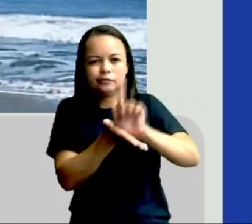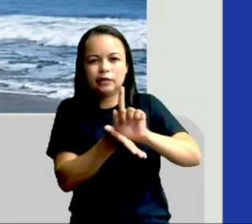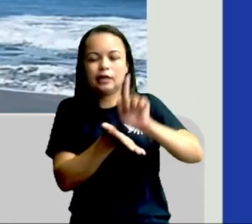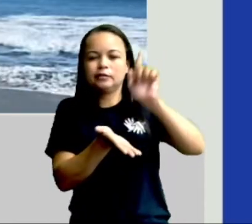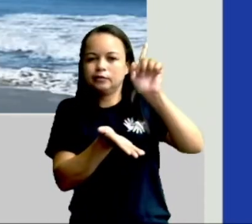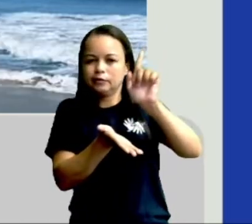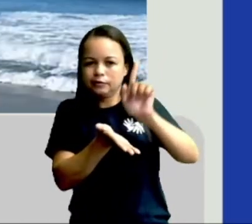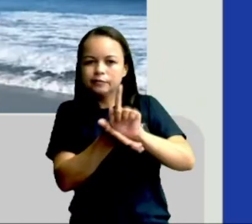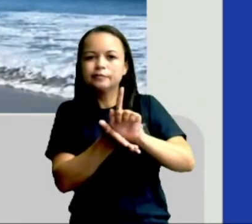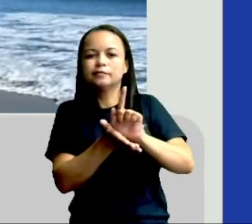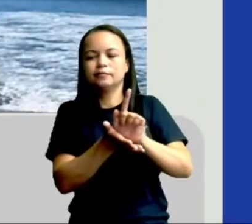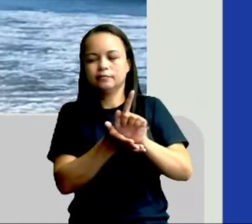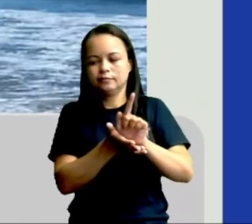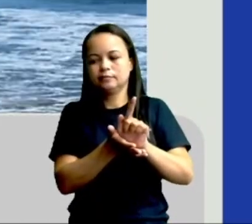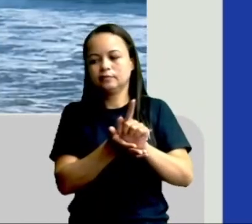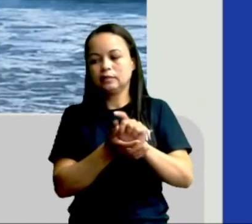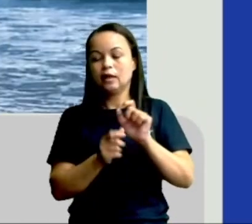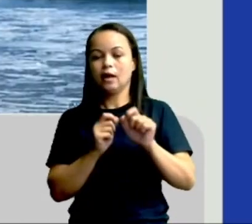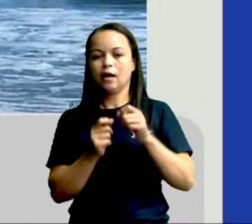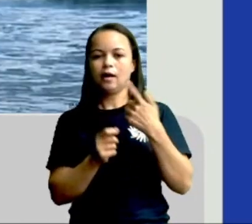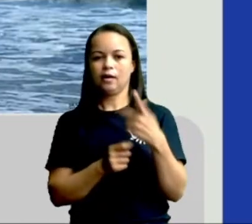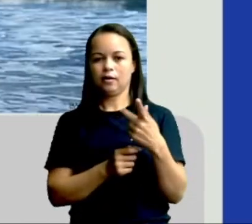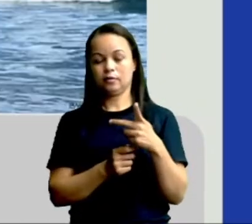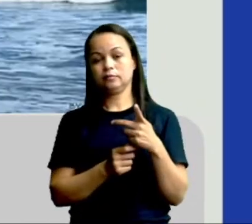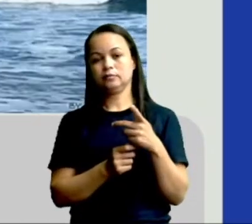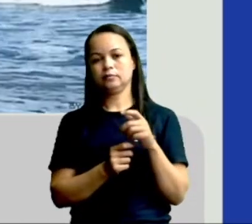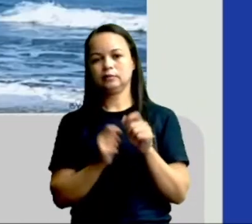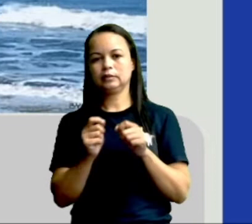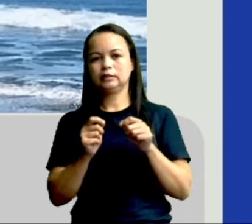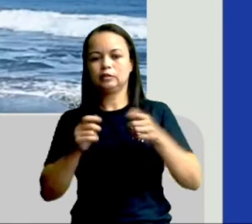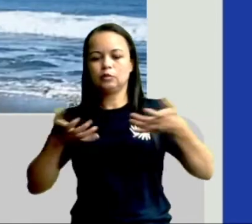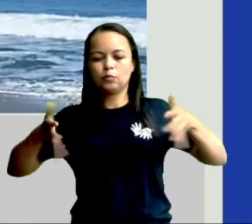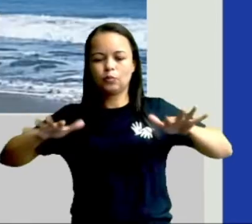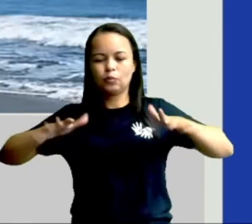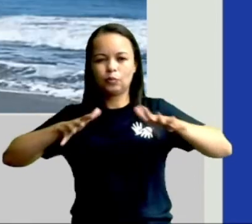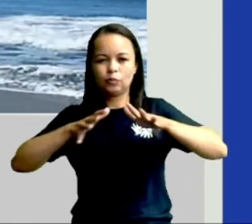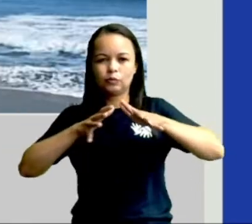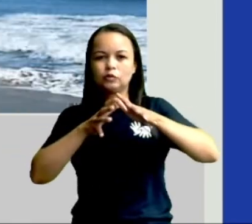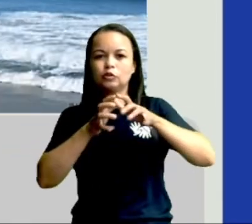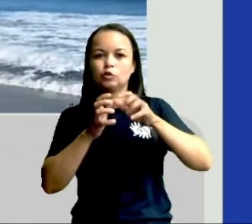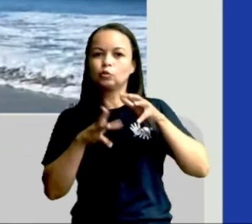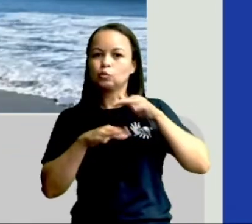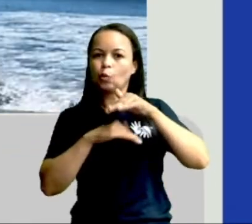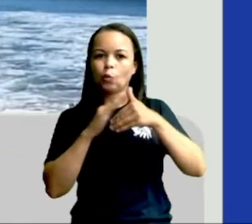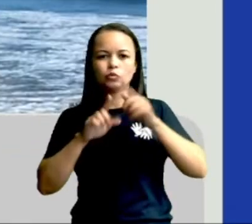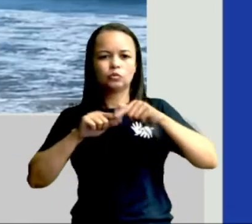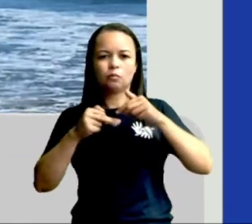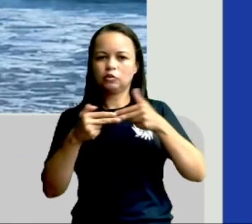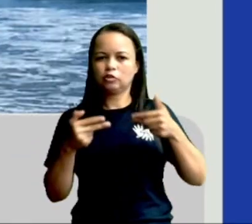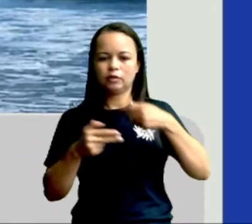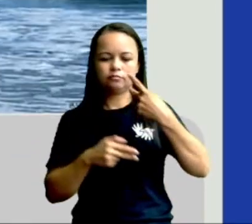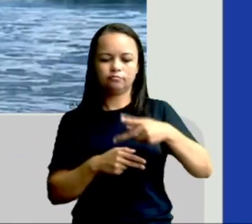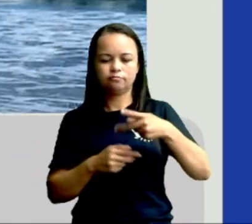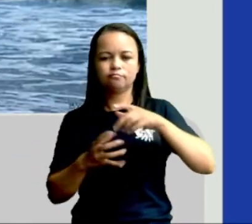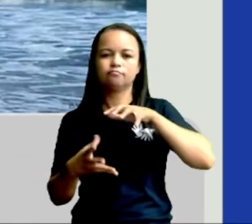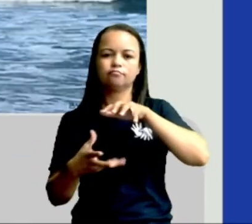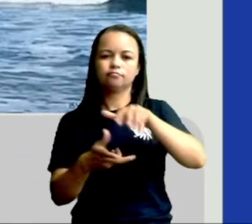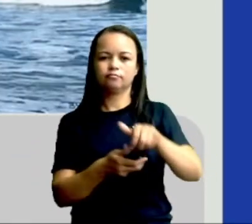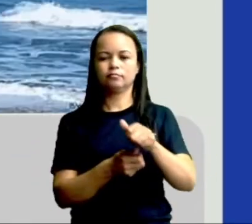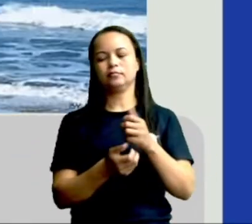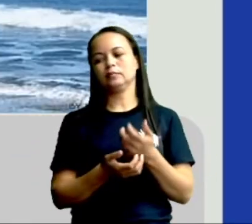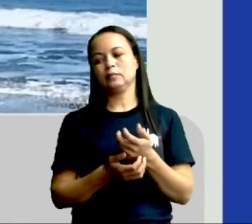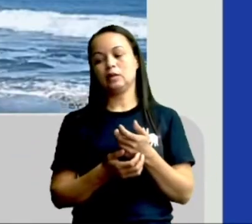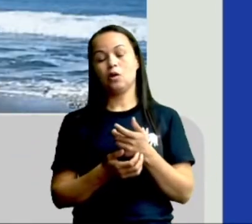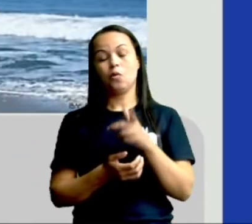força gravitacional, a qual ela exerce sobre todos os objetos na Terra. Mas, com a água, isso é